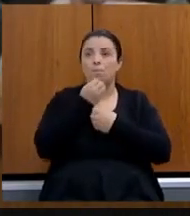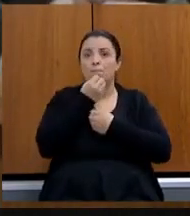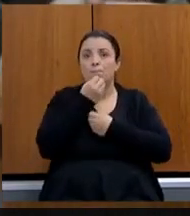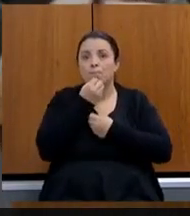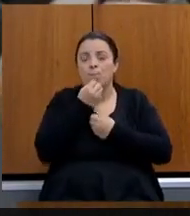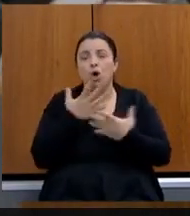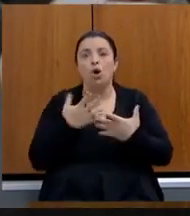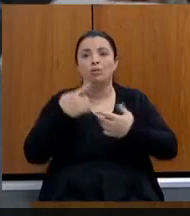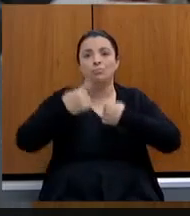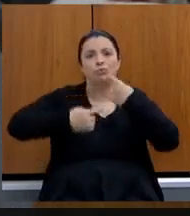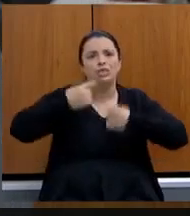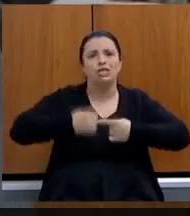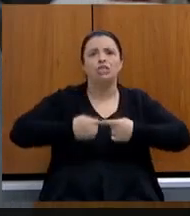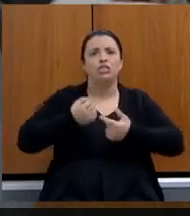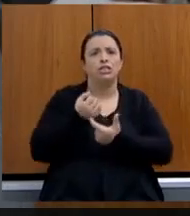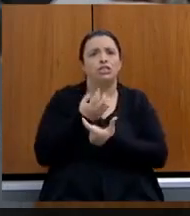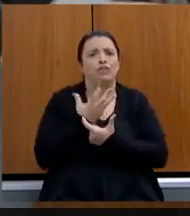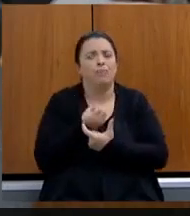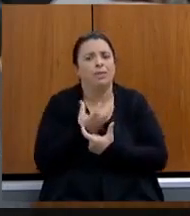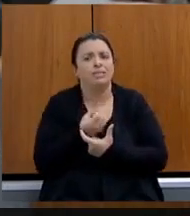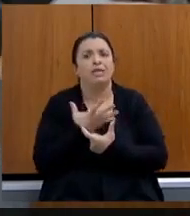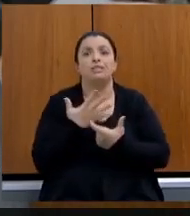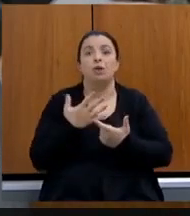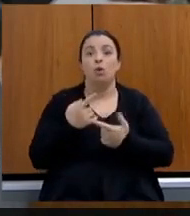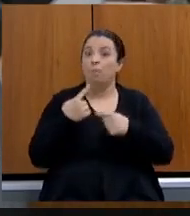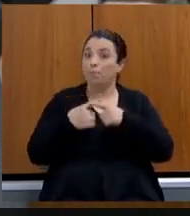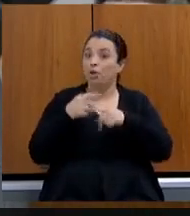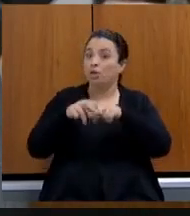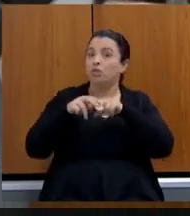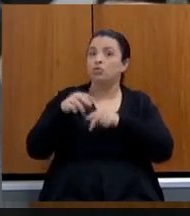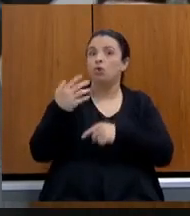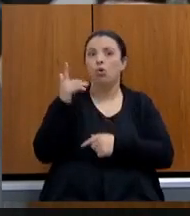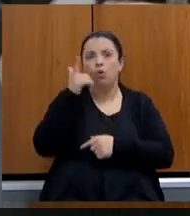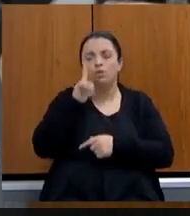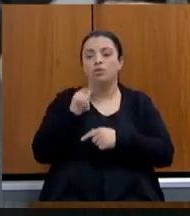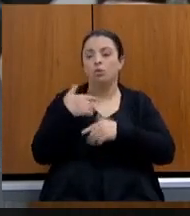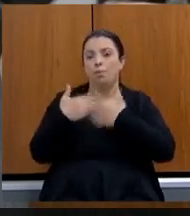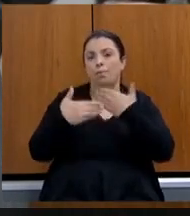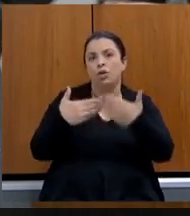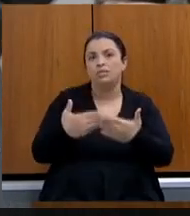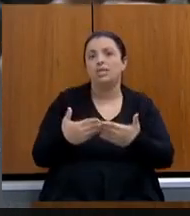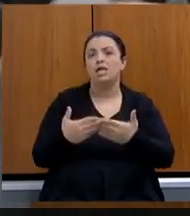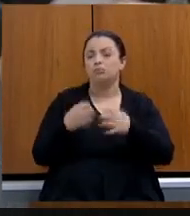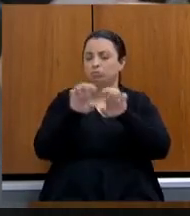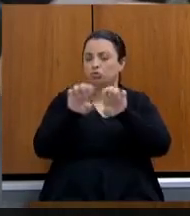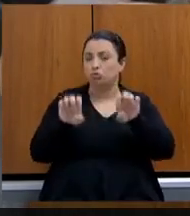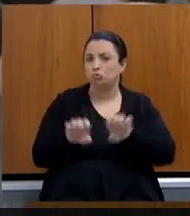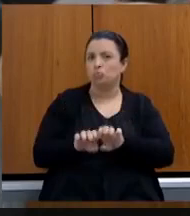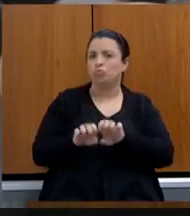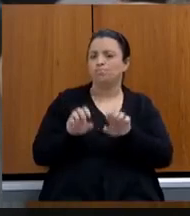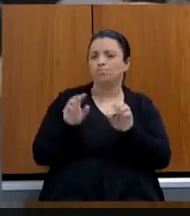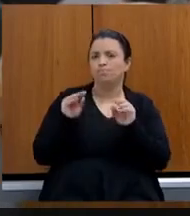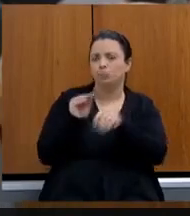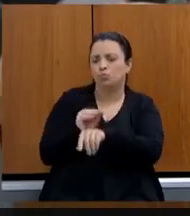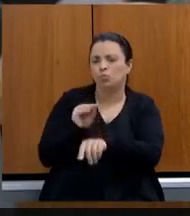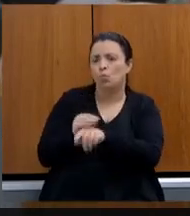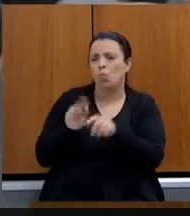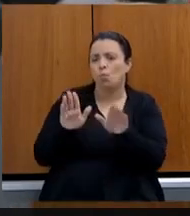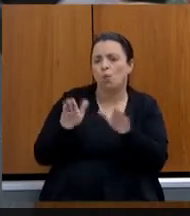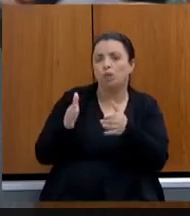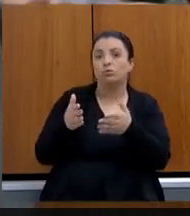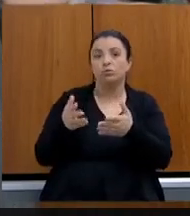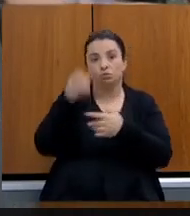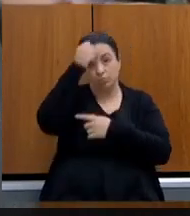relação às políticas de alfabetização porque conseguiu fazer um processo estruturado cuidadoso de municipalização né